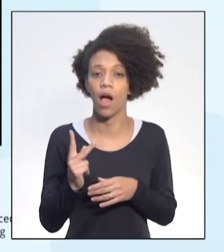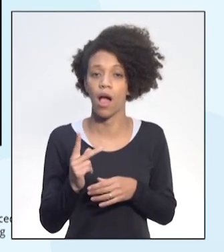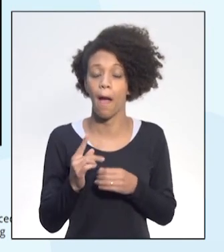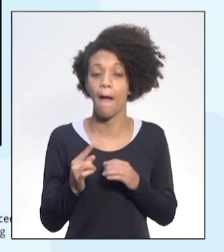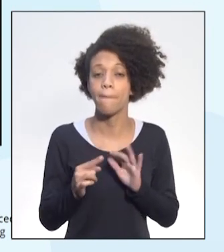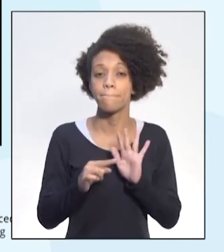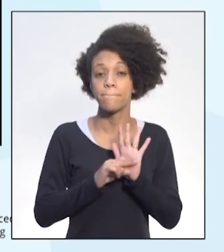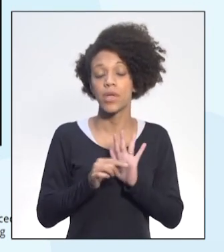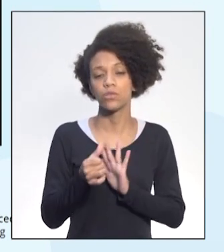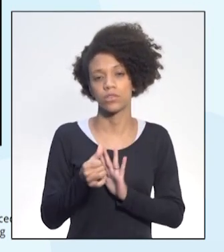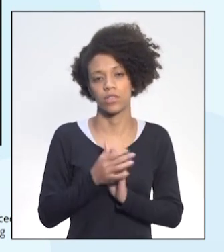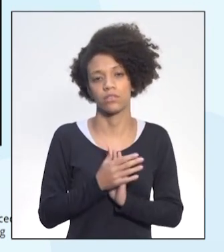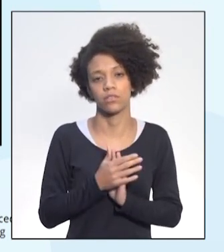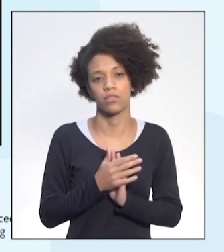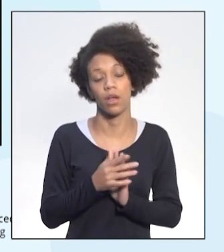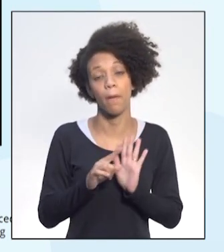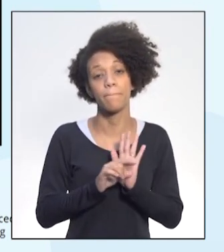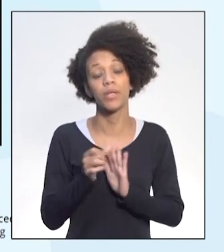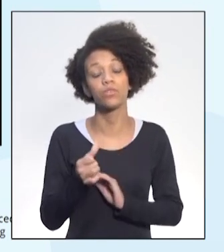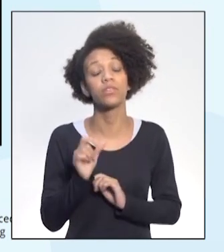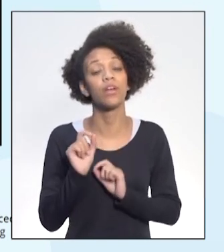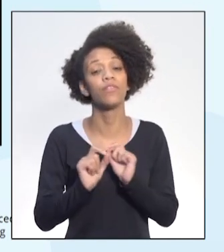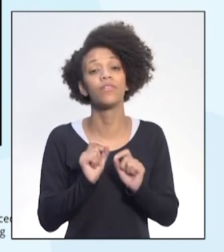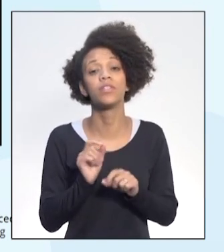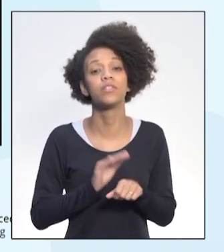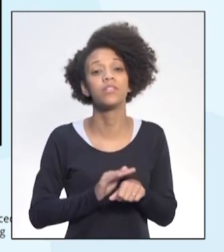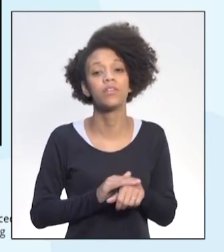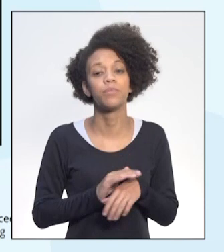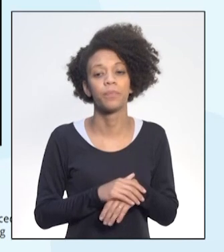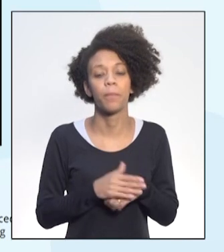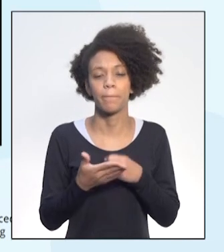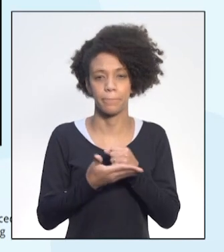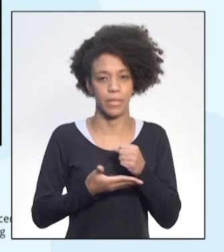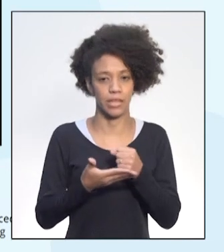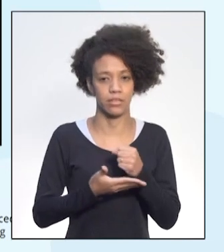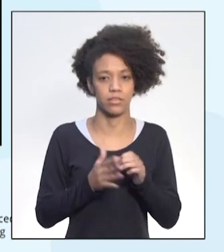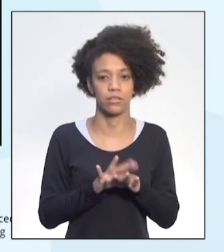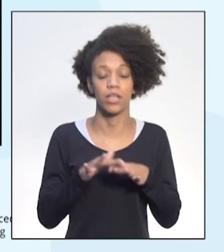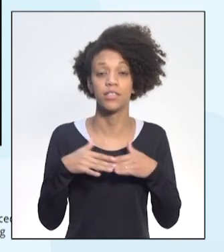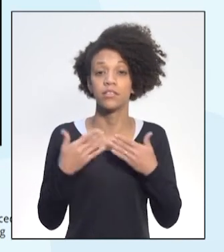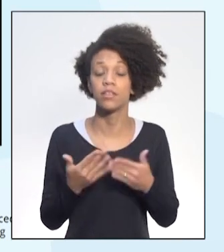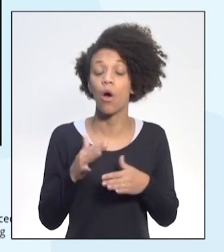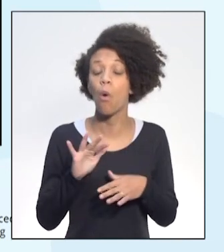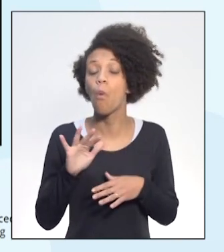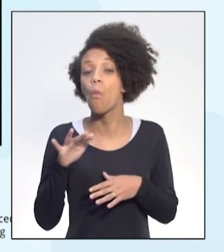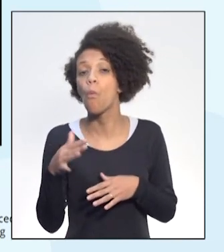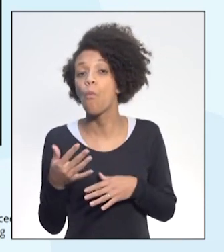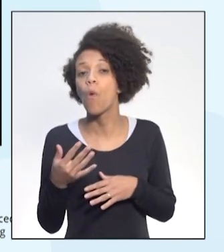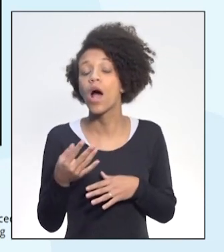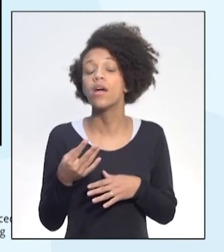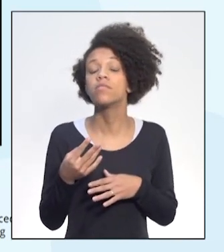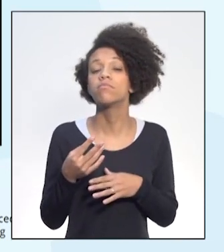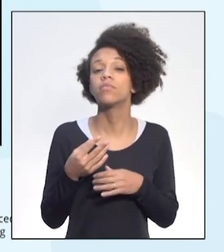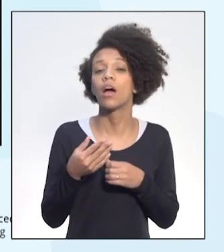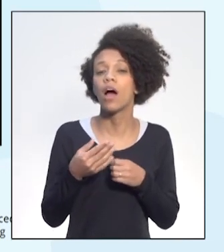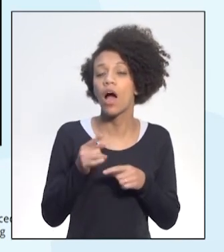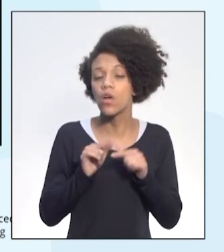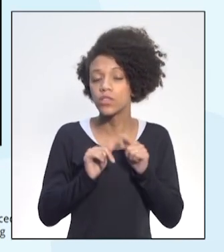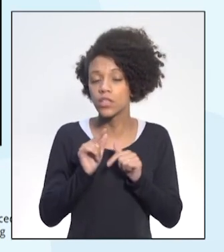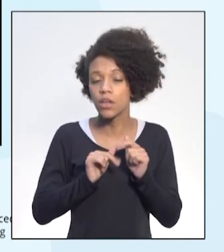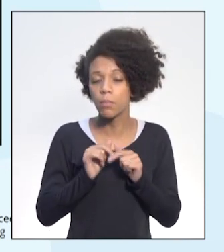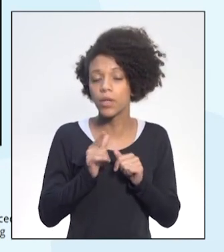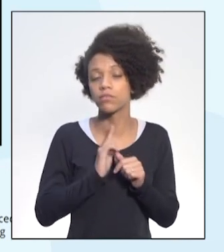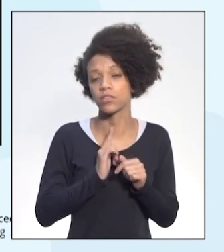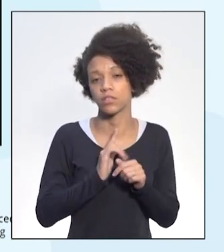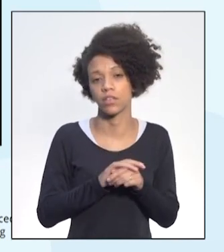menos 6. Menos 6 ele vai ser básico. Então, quais são as substâncias alcalinas que nós temos